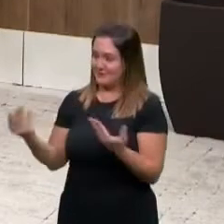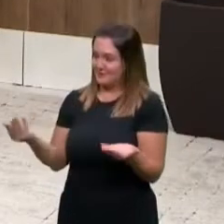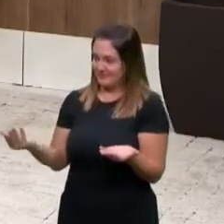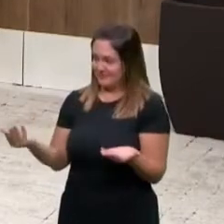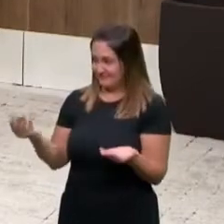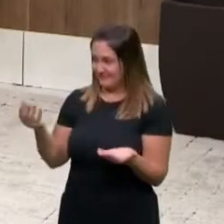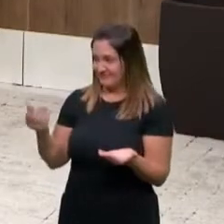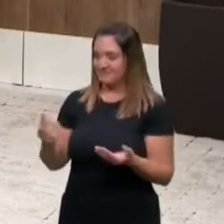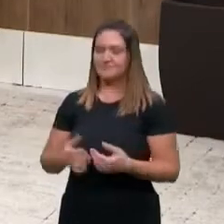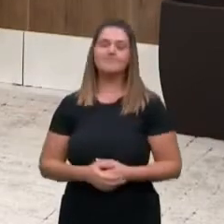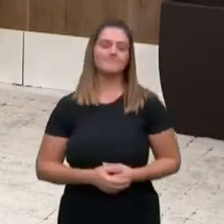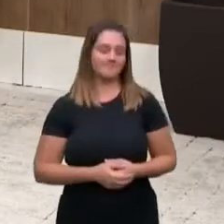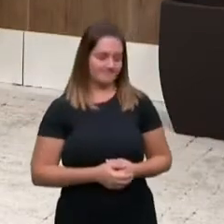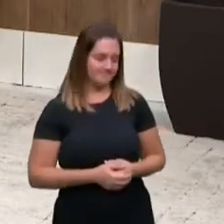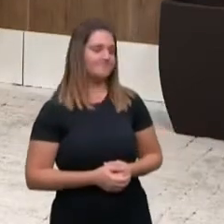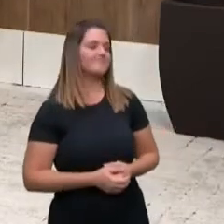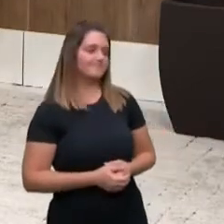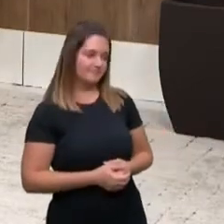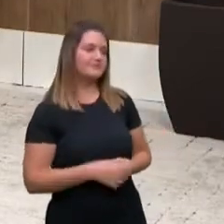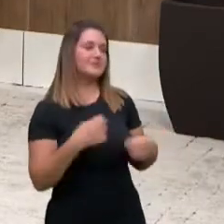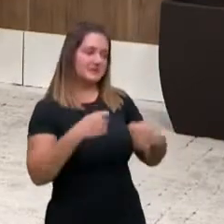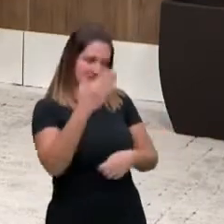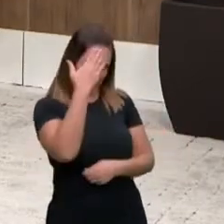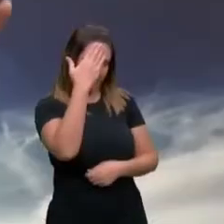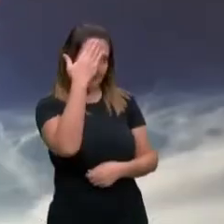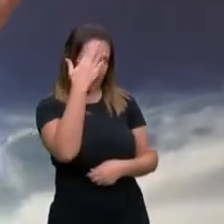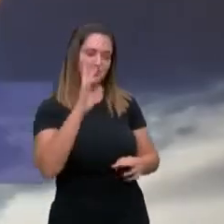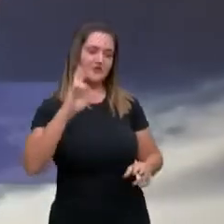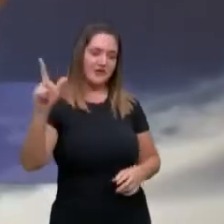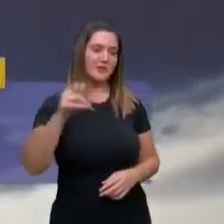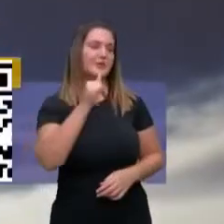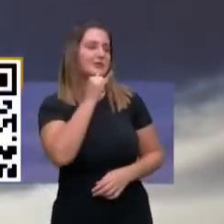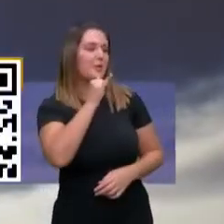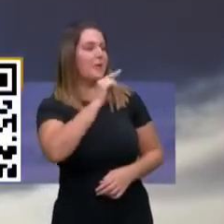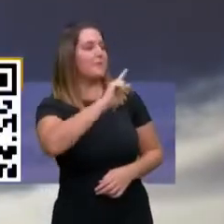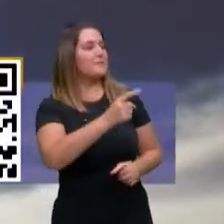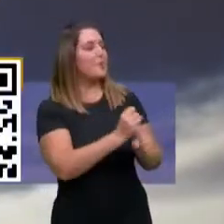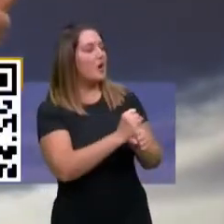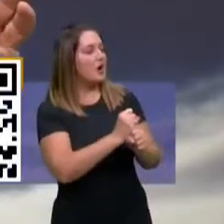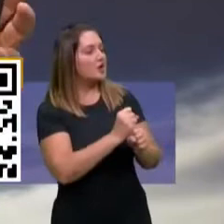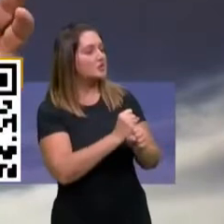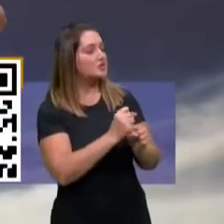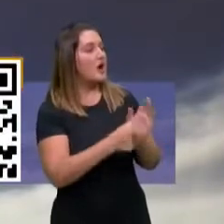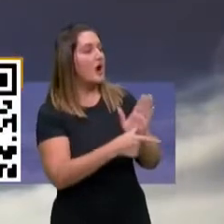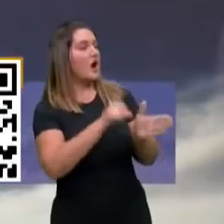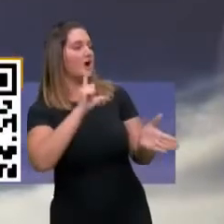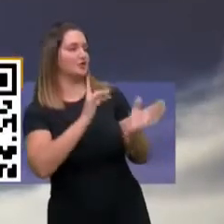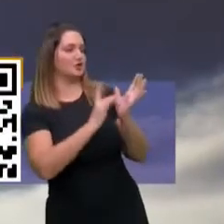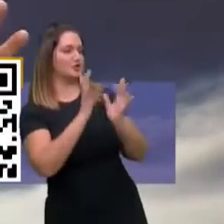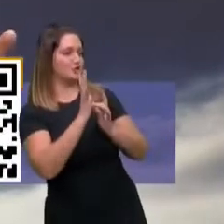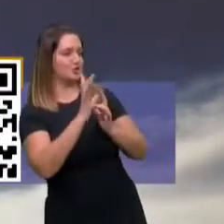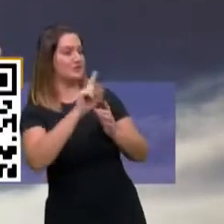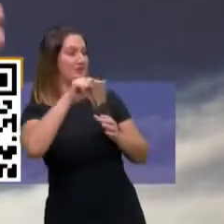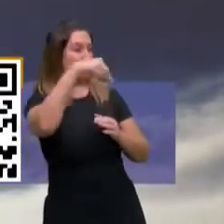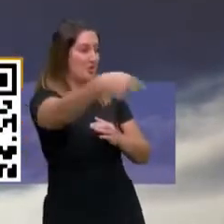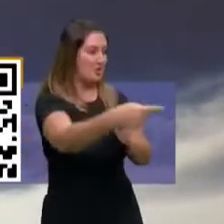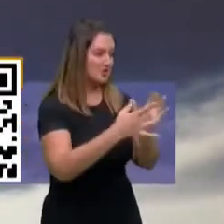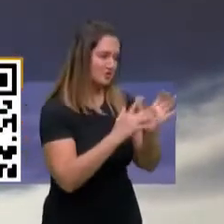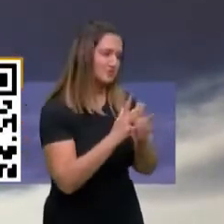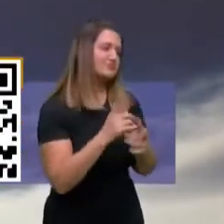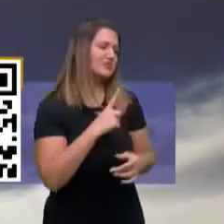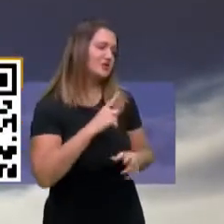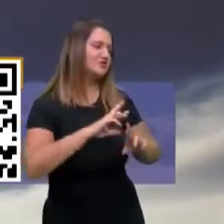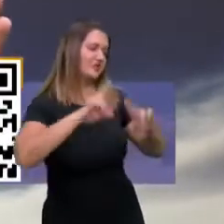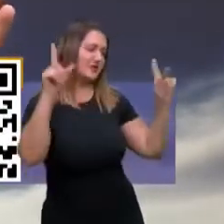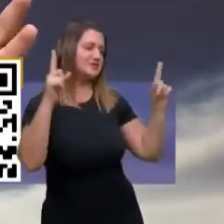para nos responder. Faz diferença. Faz? Faz diferença. O fato de você falar que os mil anos vêm antes ou vêm depois muda muita coisa. Porque os